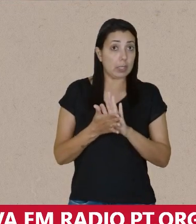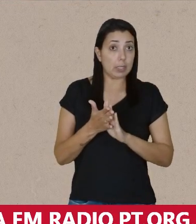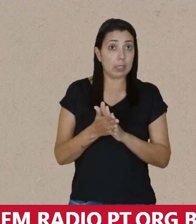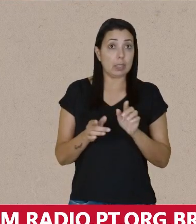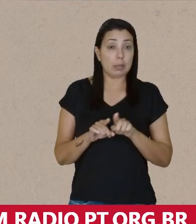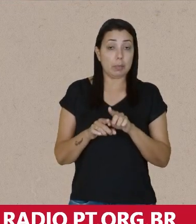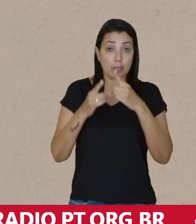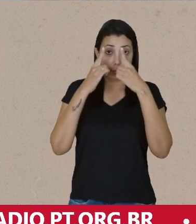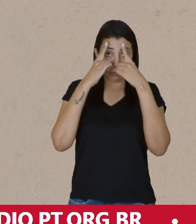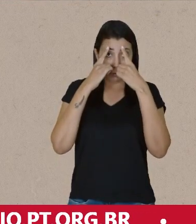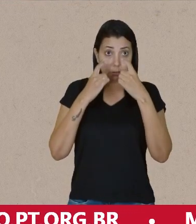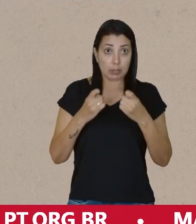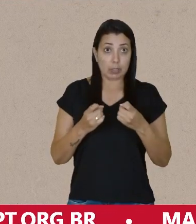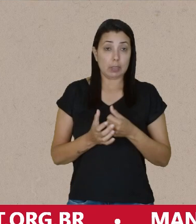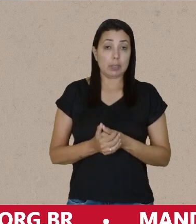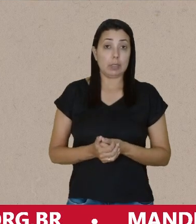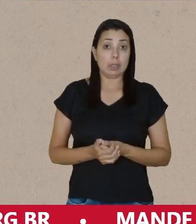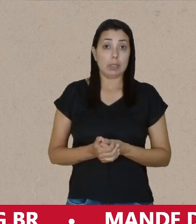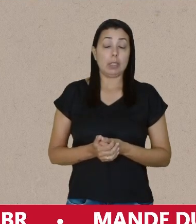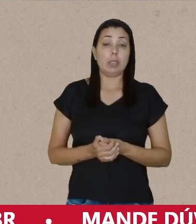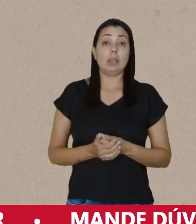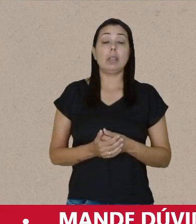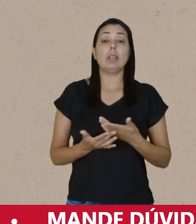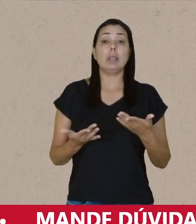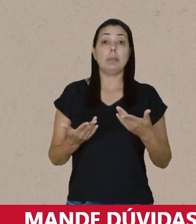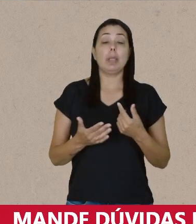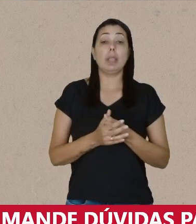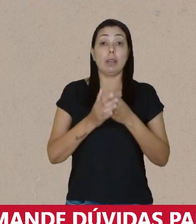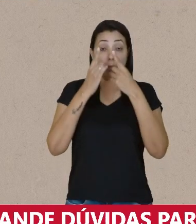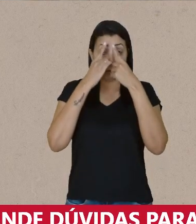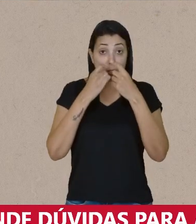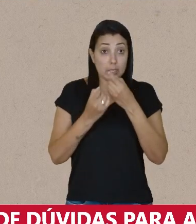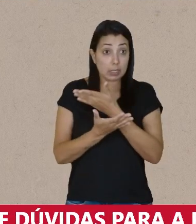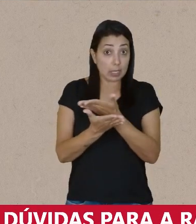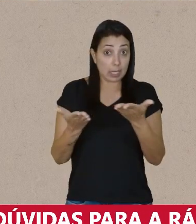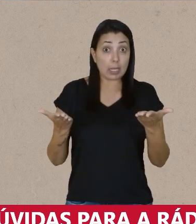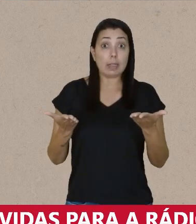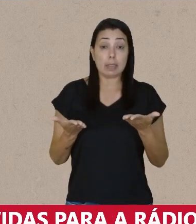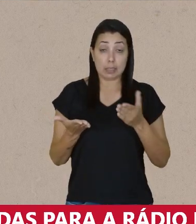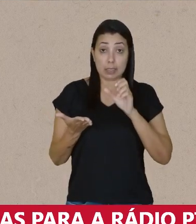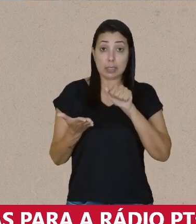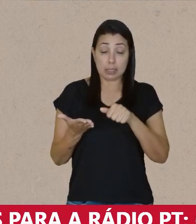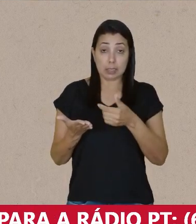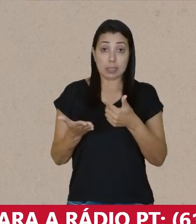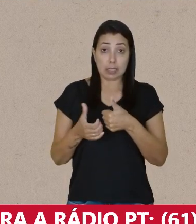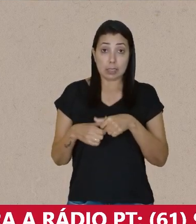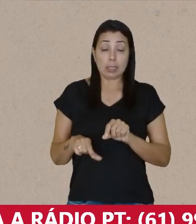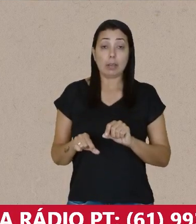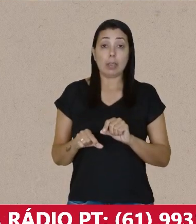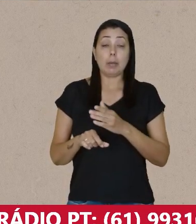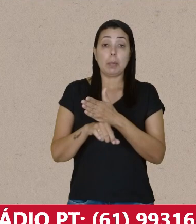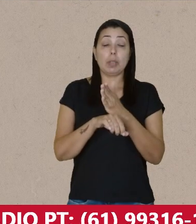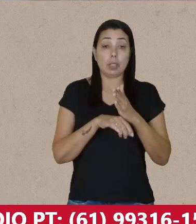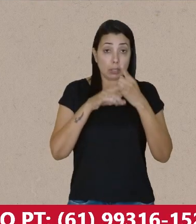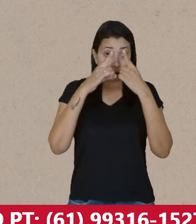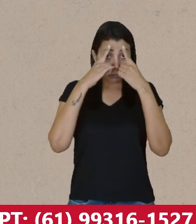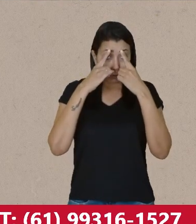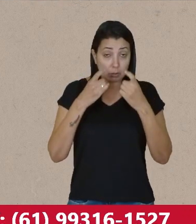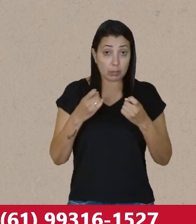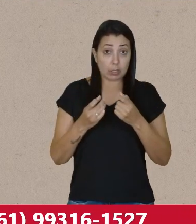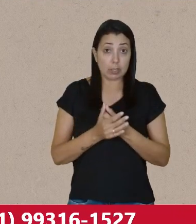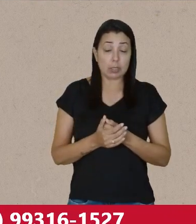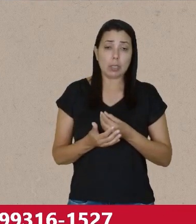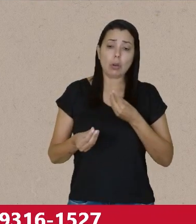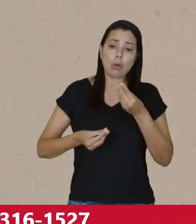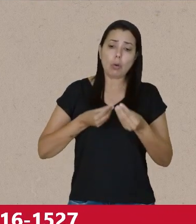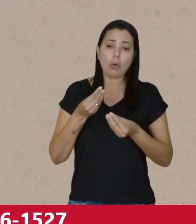de violência, vandalismo, né? Eles é que estão praticando violência,